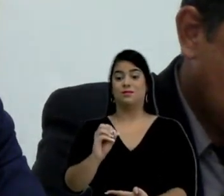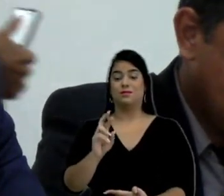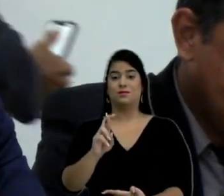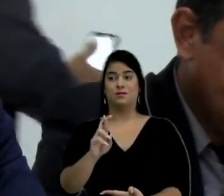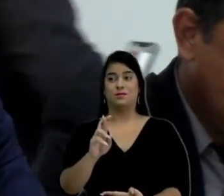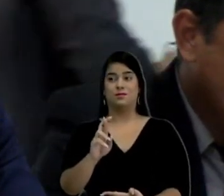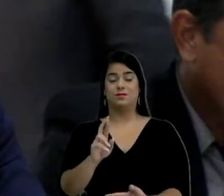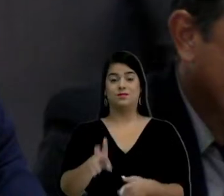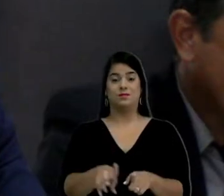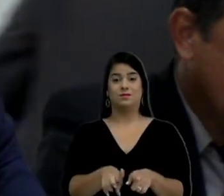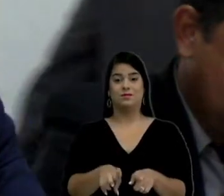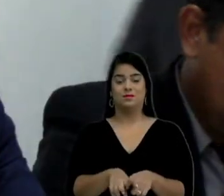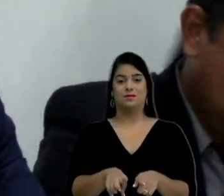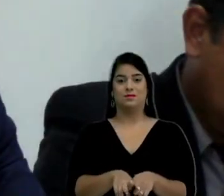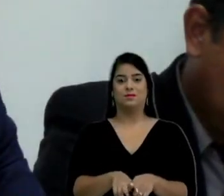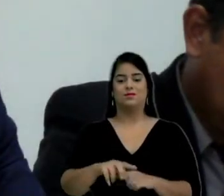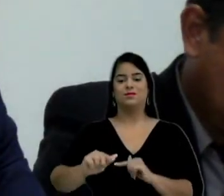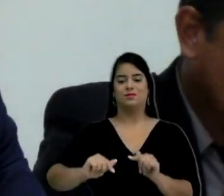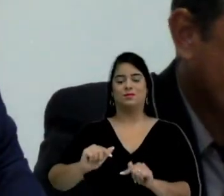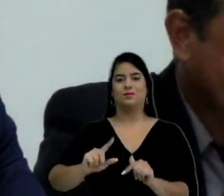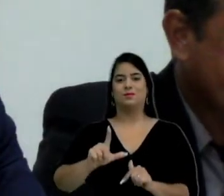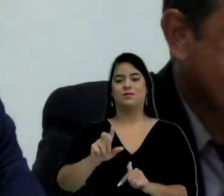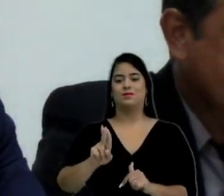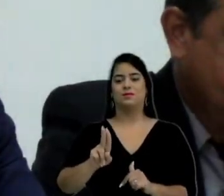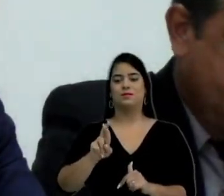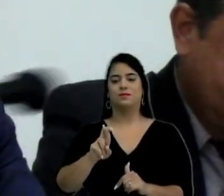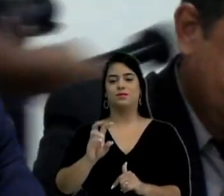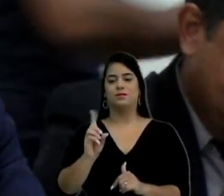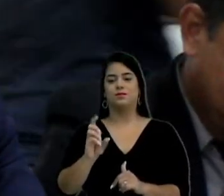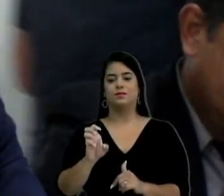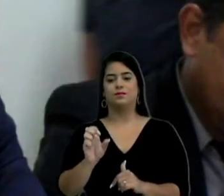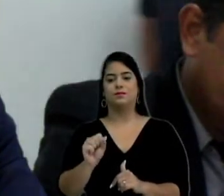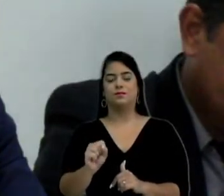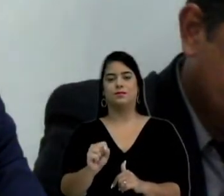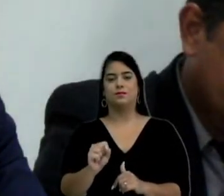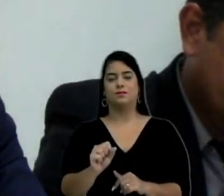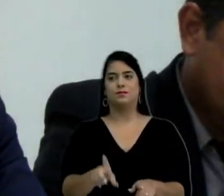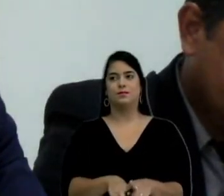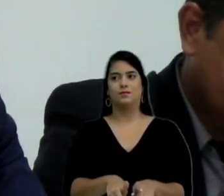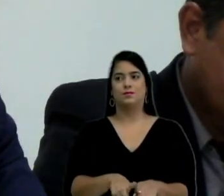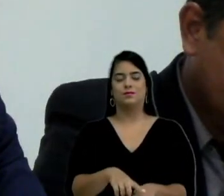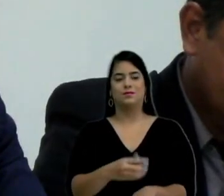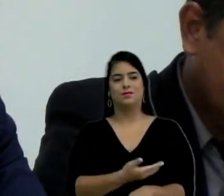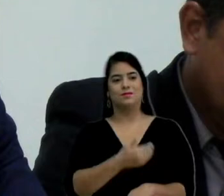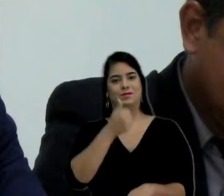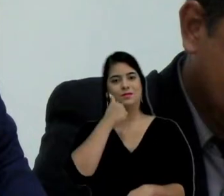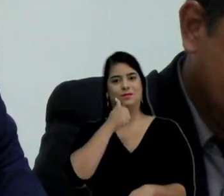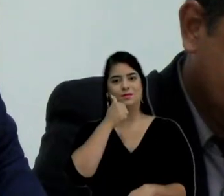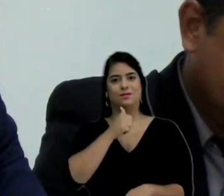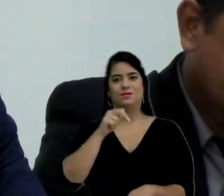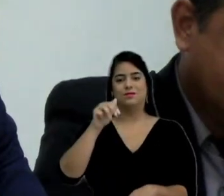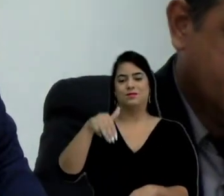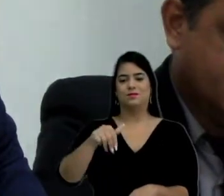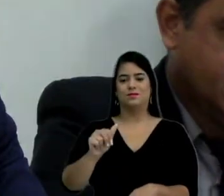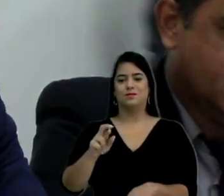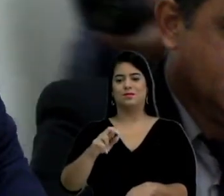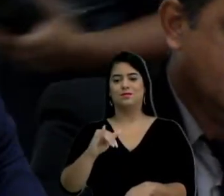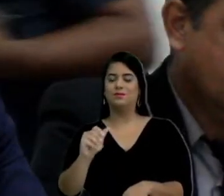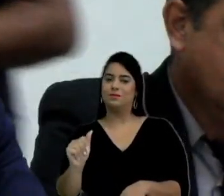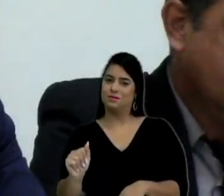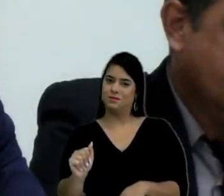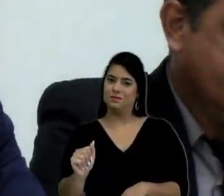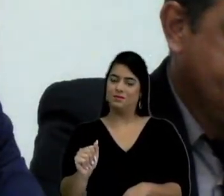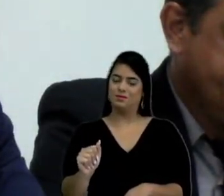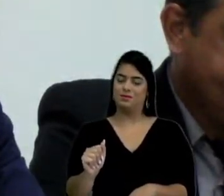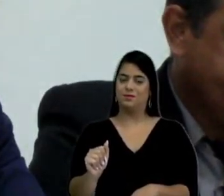da nossa funcionária do sindicato Lurdes Ribeiro da nossa amiga Maria Rosenilda n conhecida por